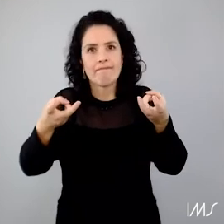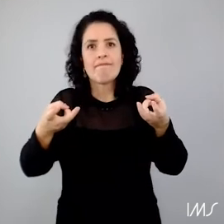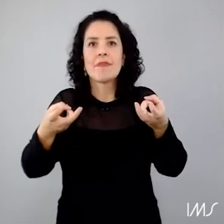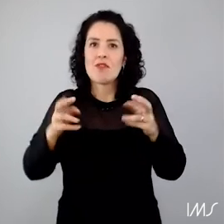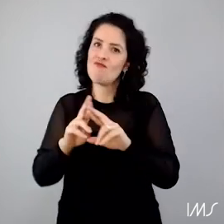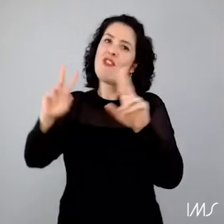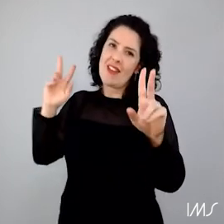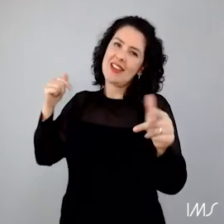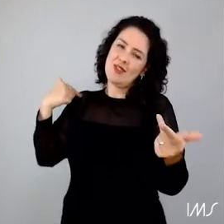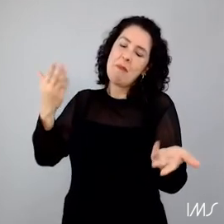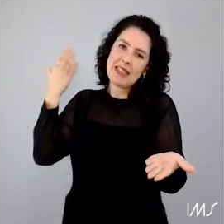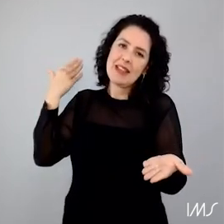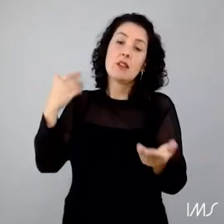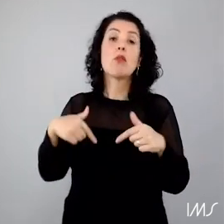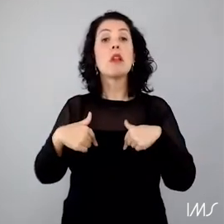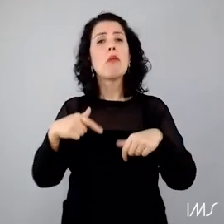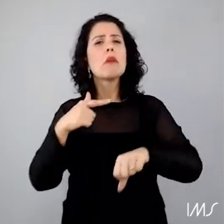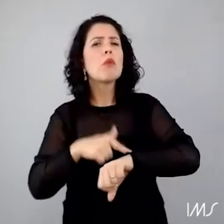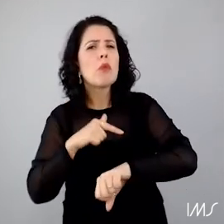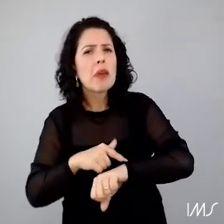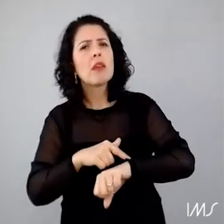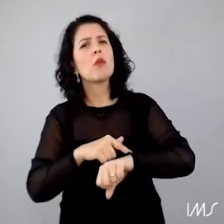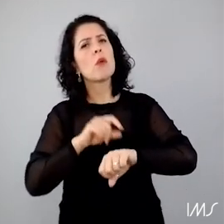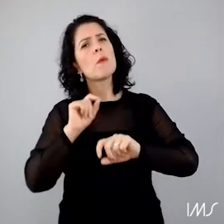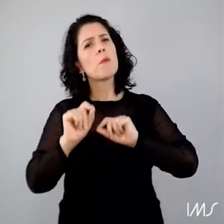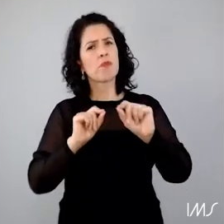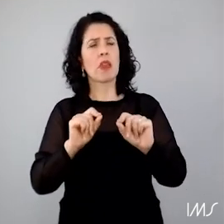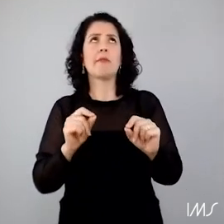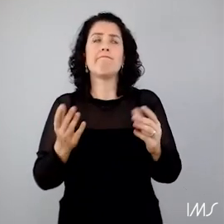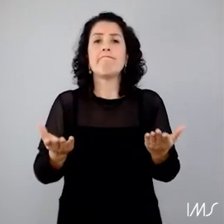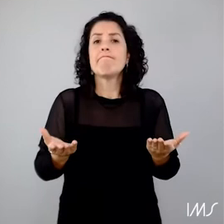totalmente diversa. Então, esse momento, né,